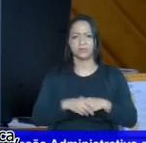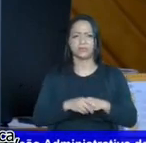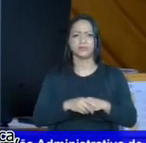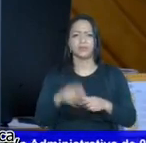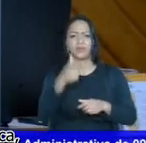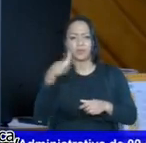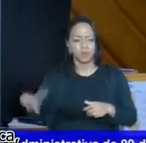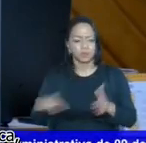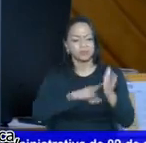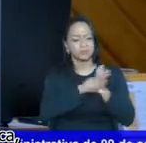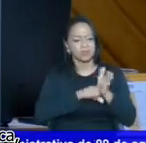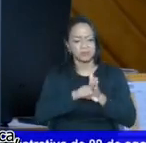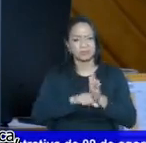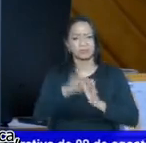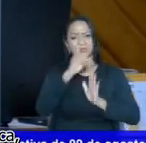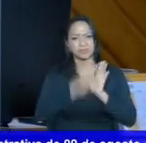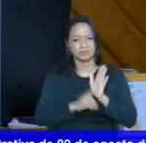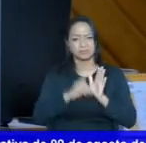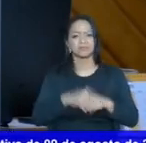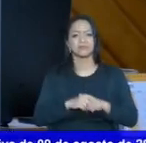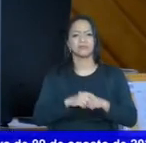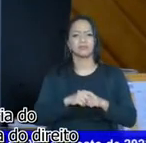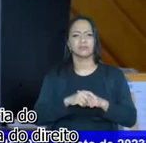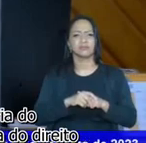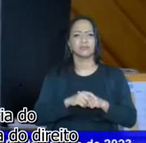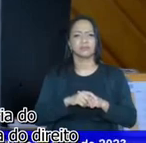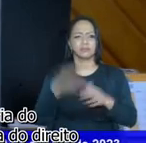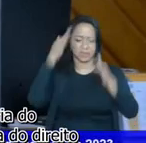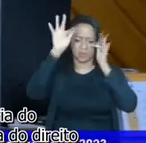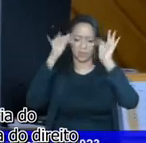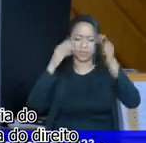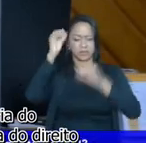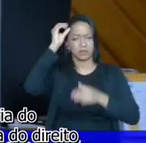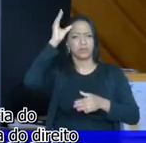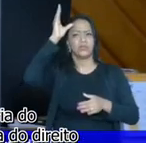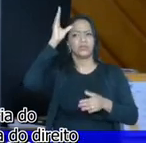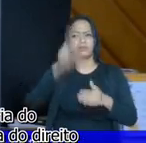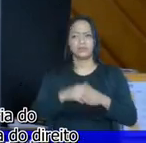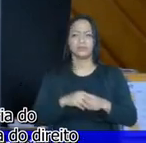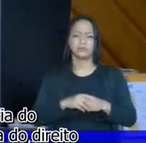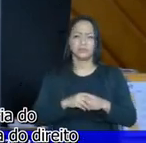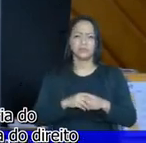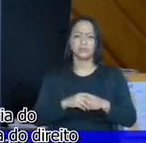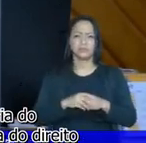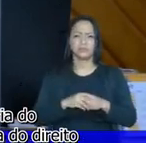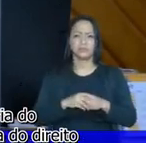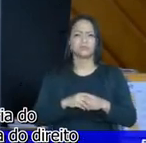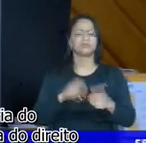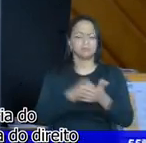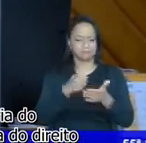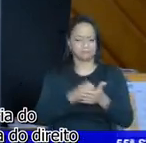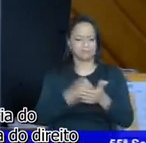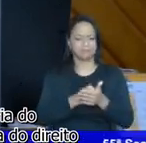Outra forma de analisar o direito é a epistemológica, que é a teoria do conhecimento, epistemologia, teoria do conhecimento. Ela